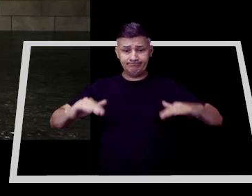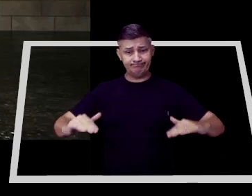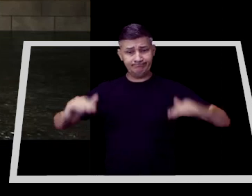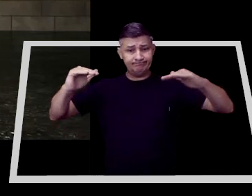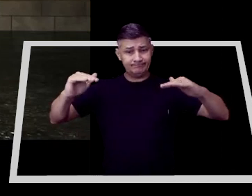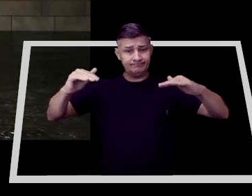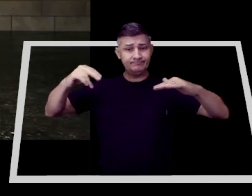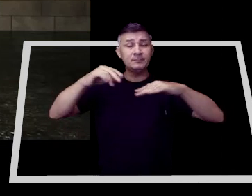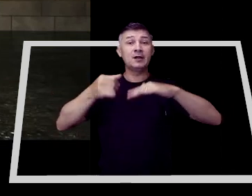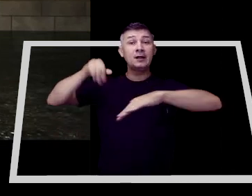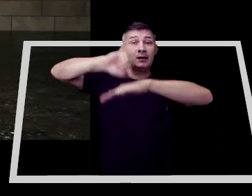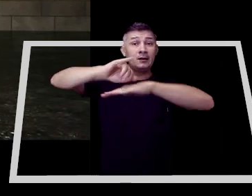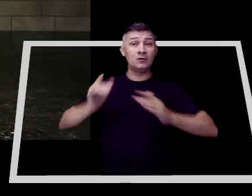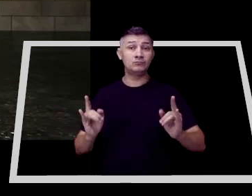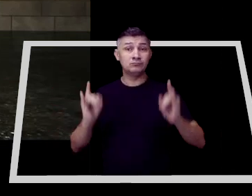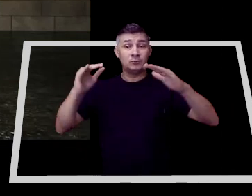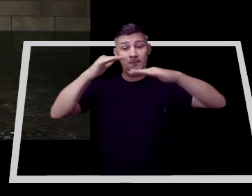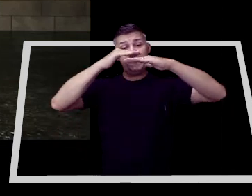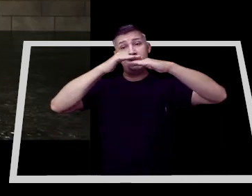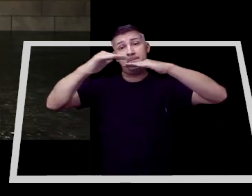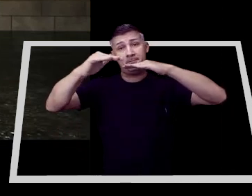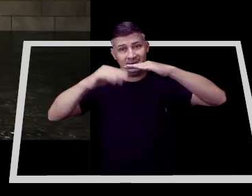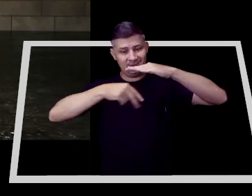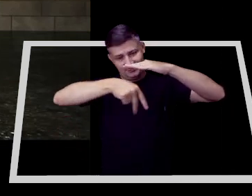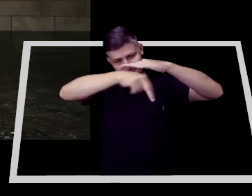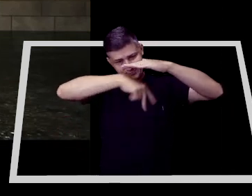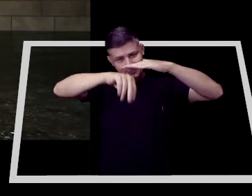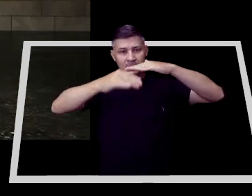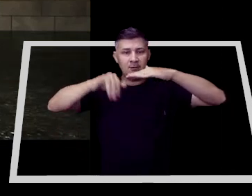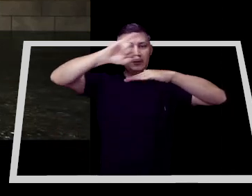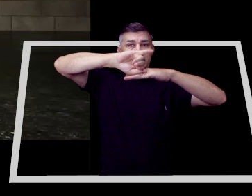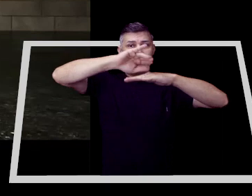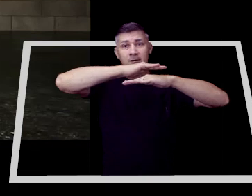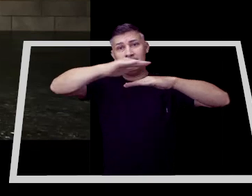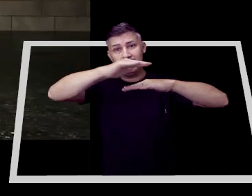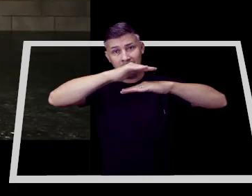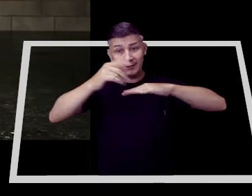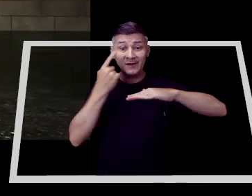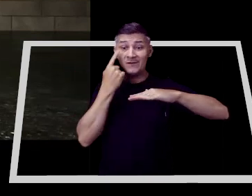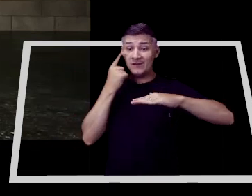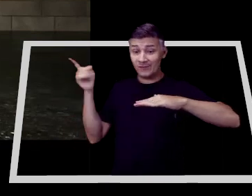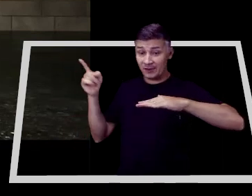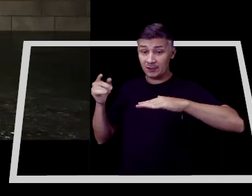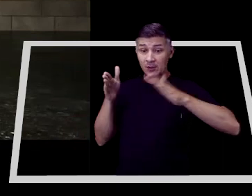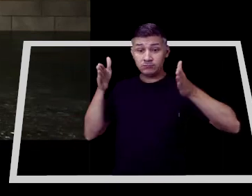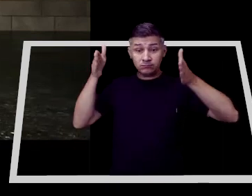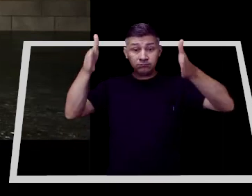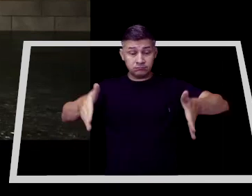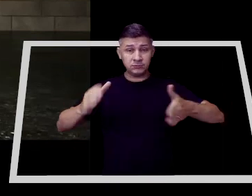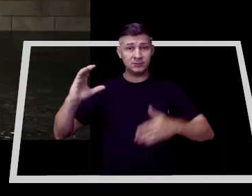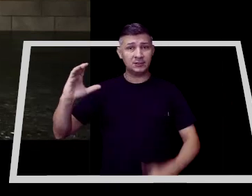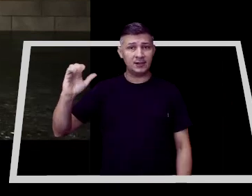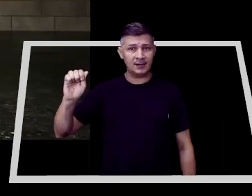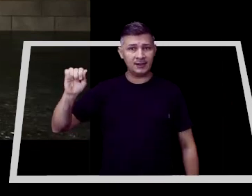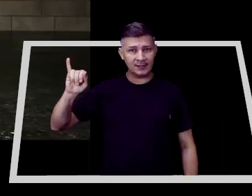da sobrelevação das passarelas de conexão da parte da cidade, que é essa que a gente está vendo, para o